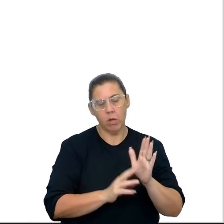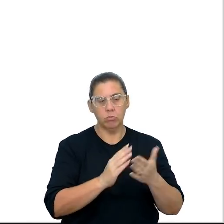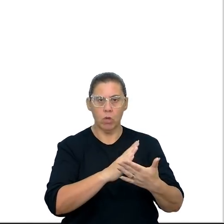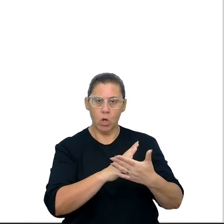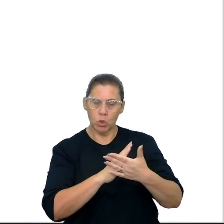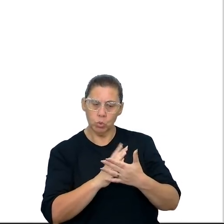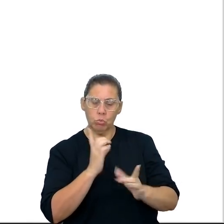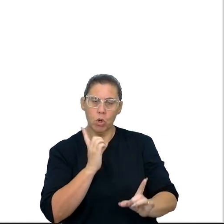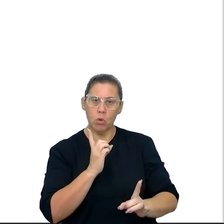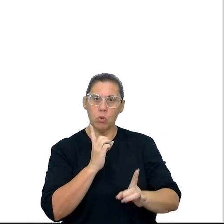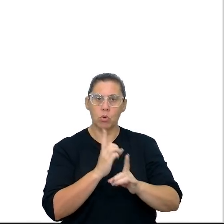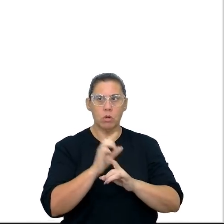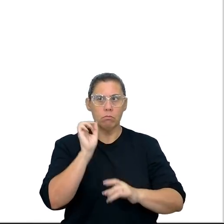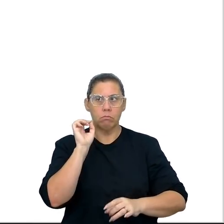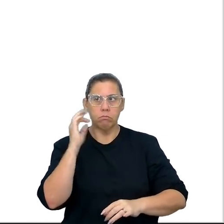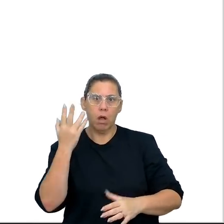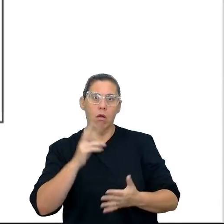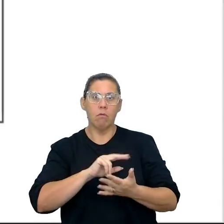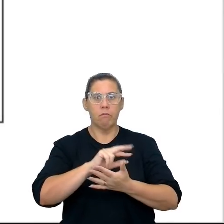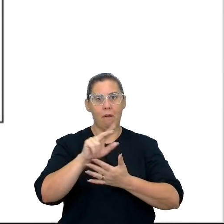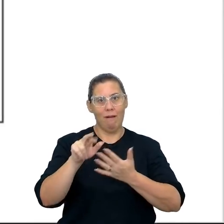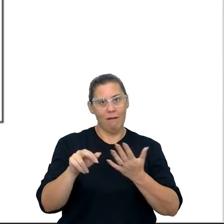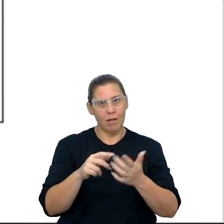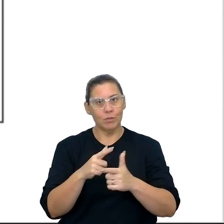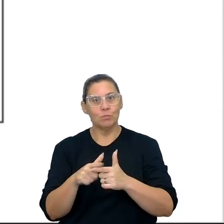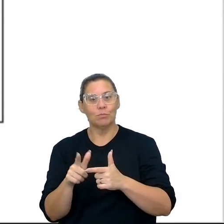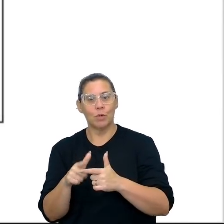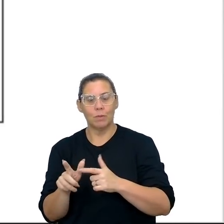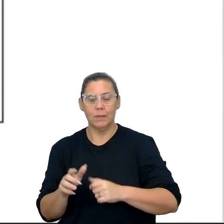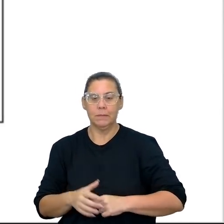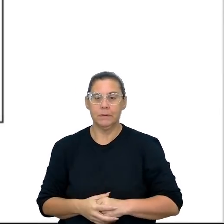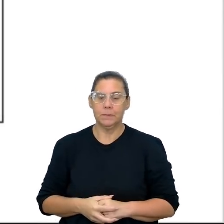ajudam a encontrar solução para diversos problemas.